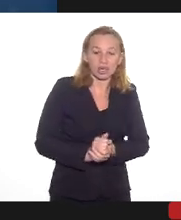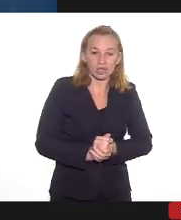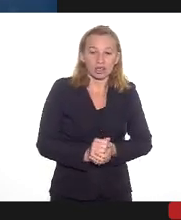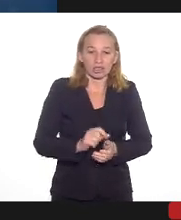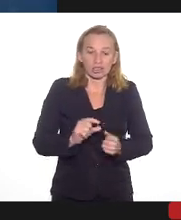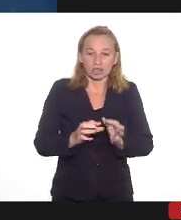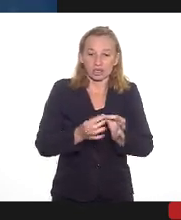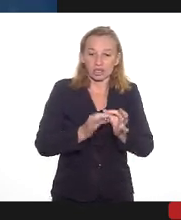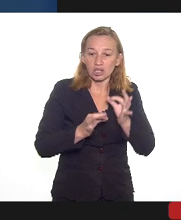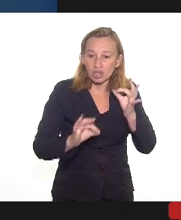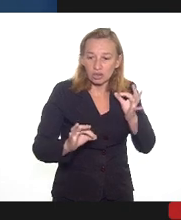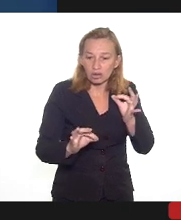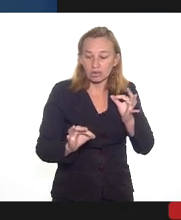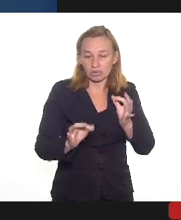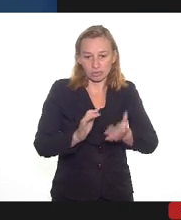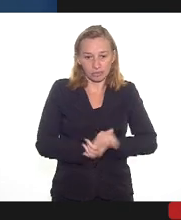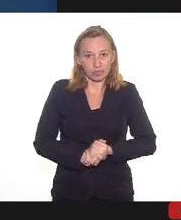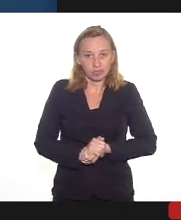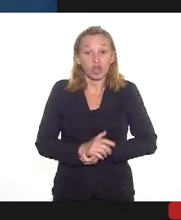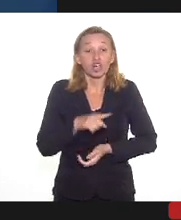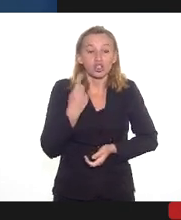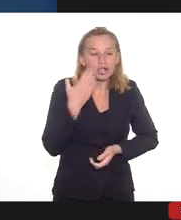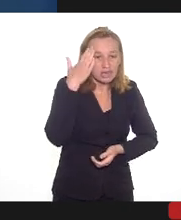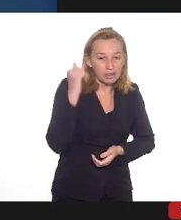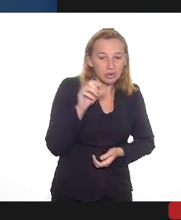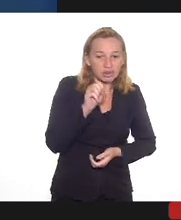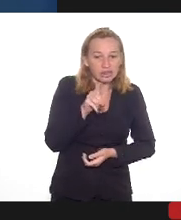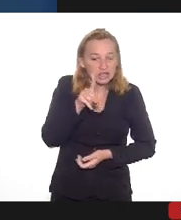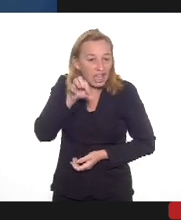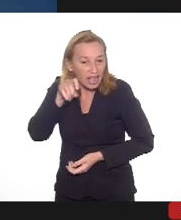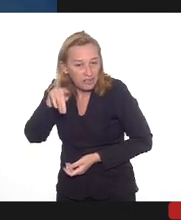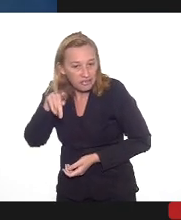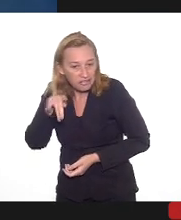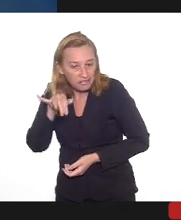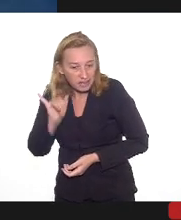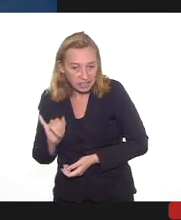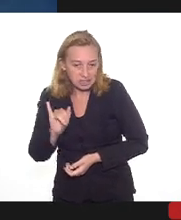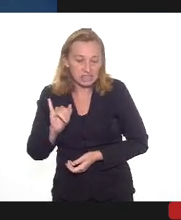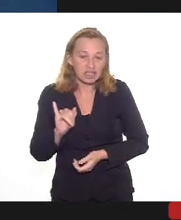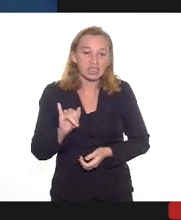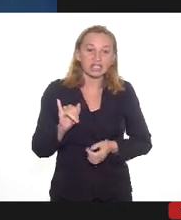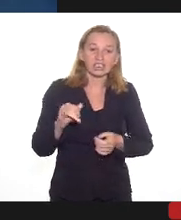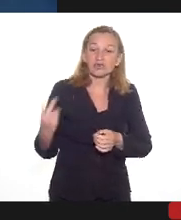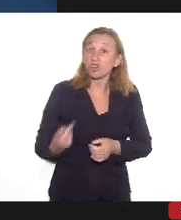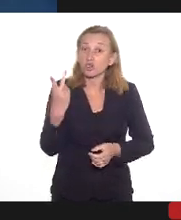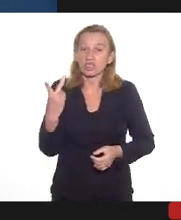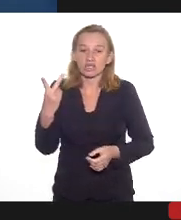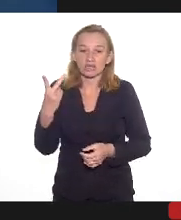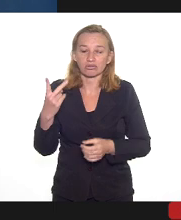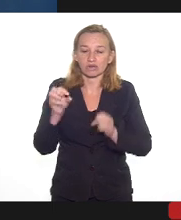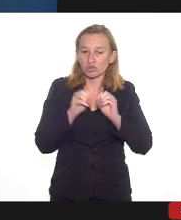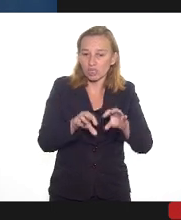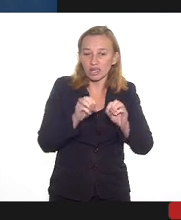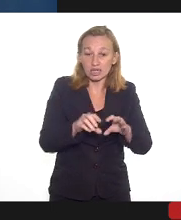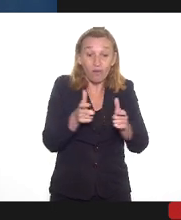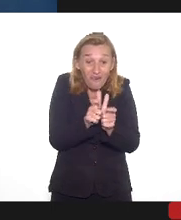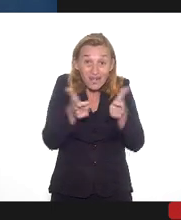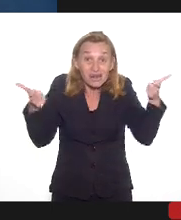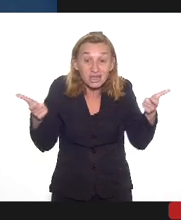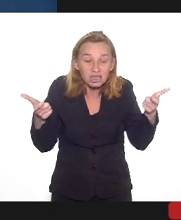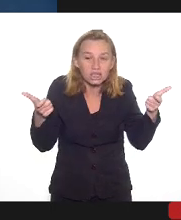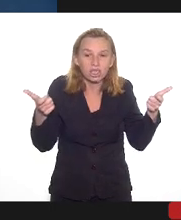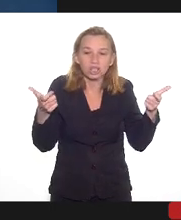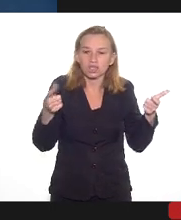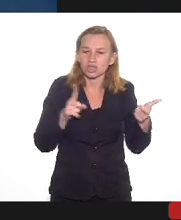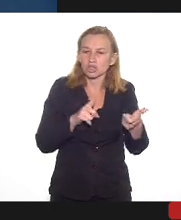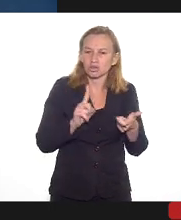de longo prazo. Nós sabemos que o déficit de valorização da educação é imenso, nós não